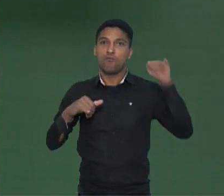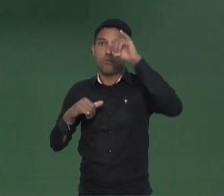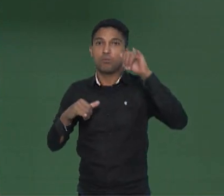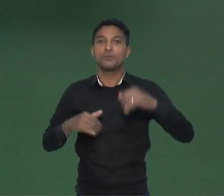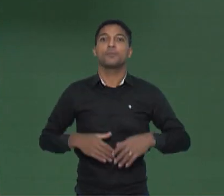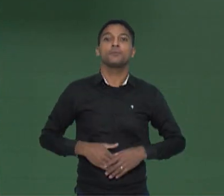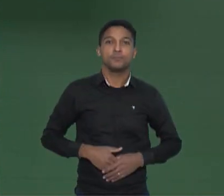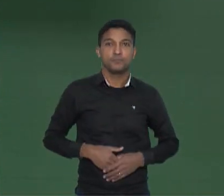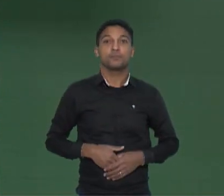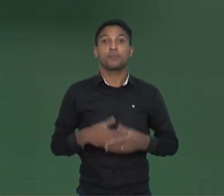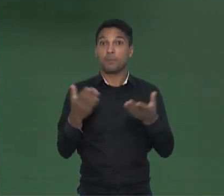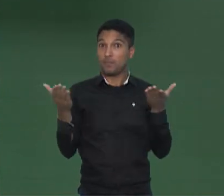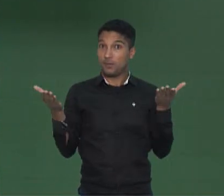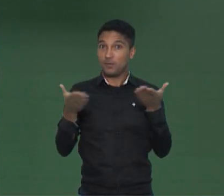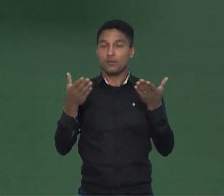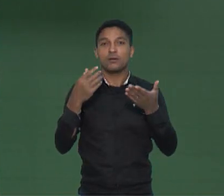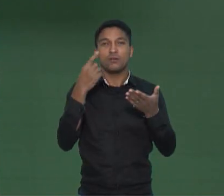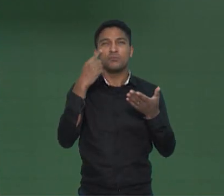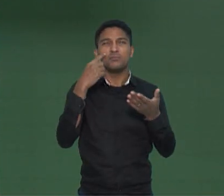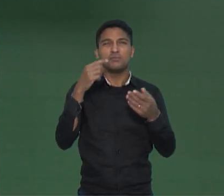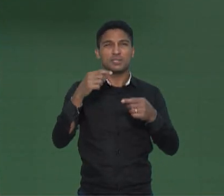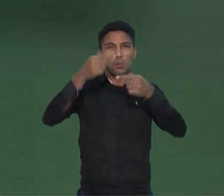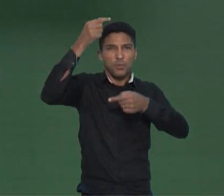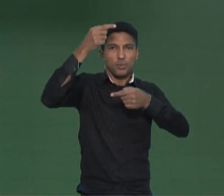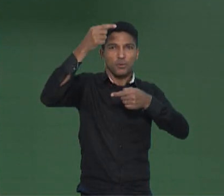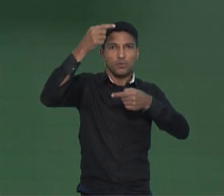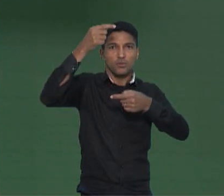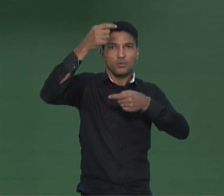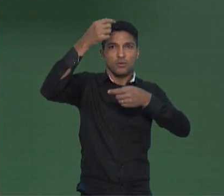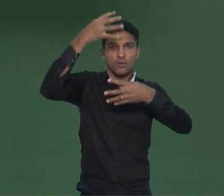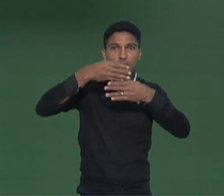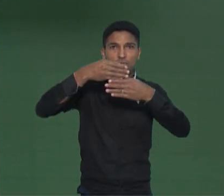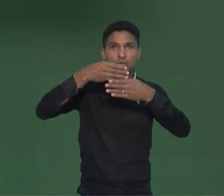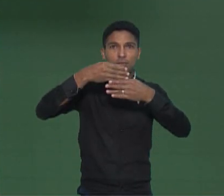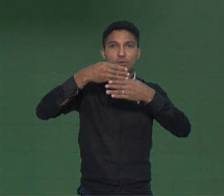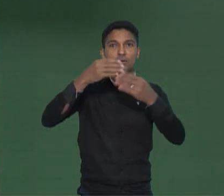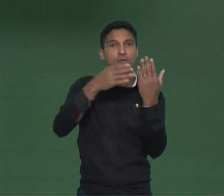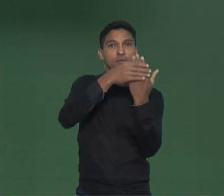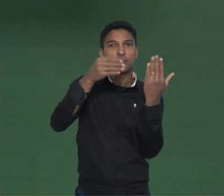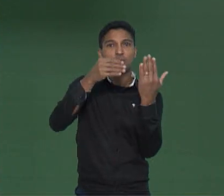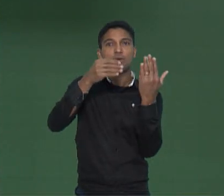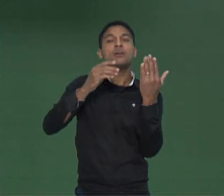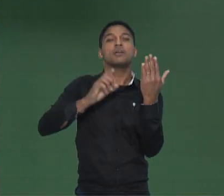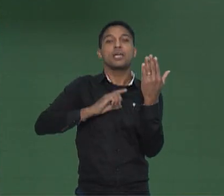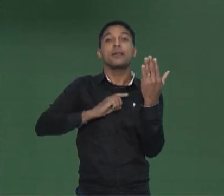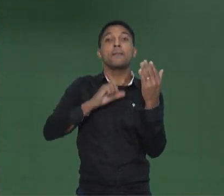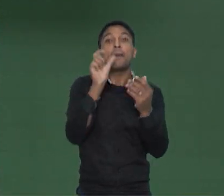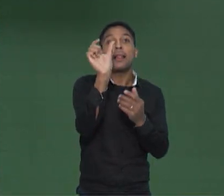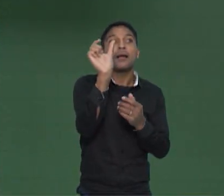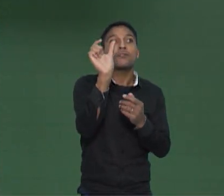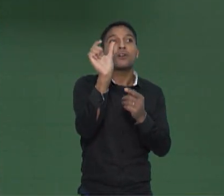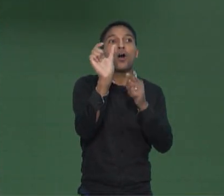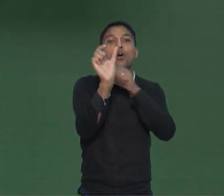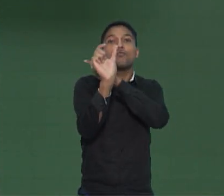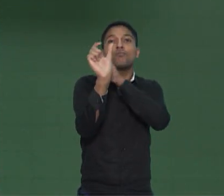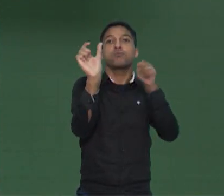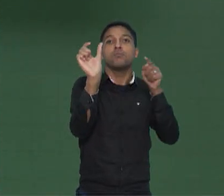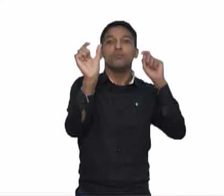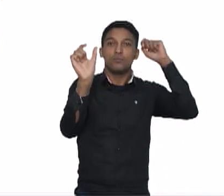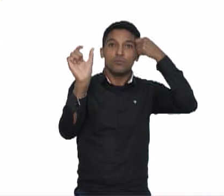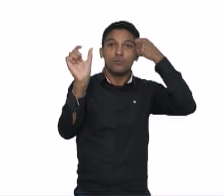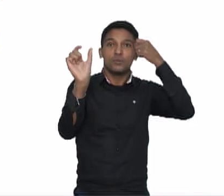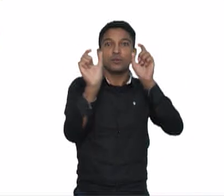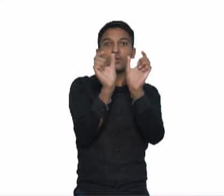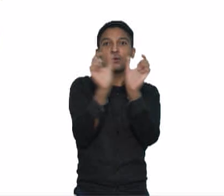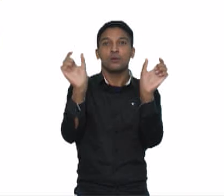Os verbos que pedem essas expressões como complementos são transitivo direto, transitivo indireto